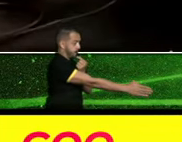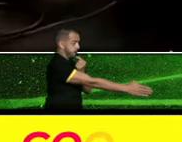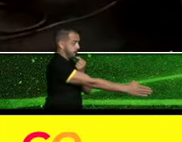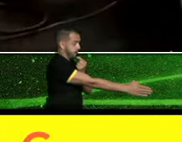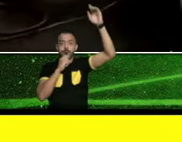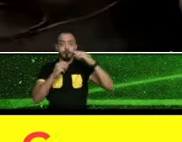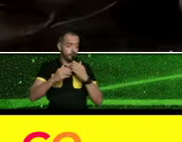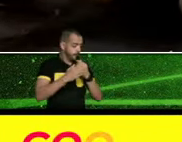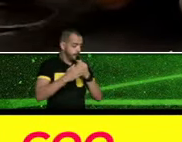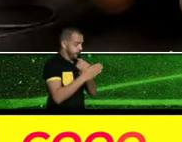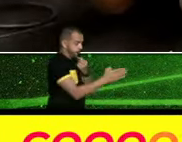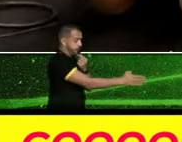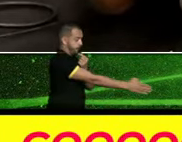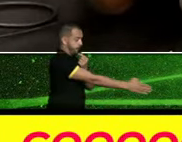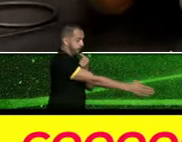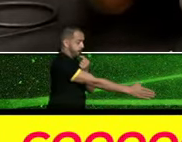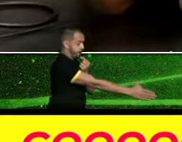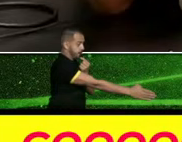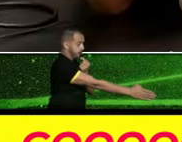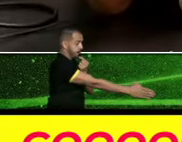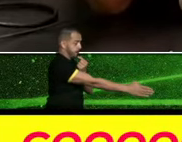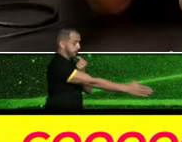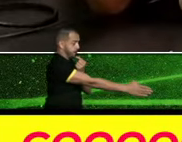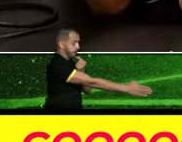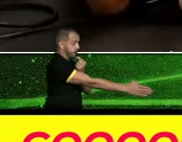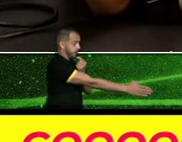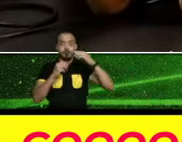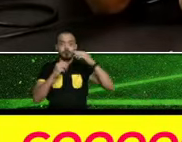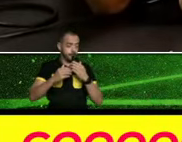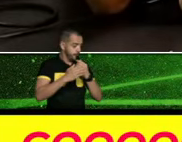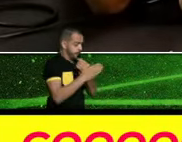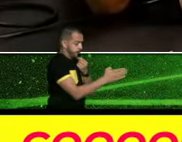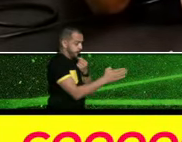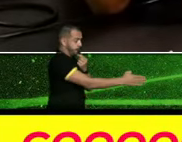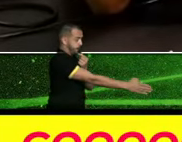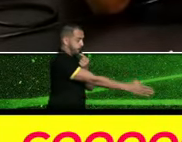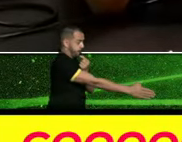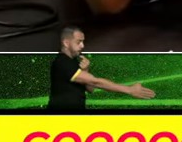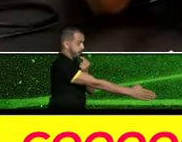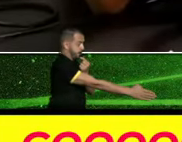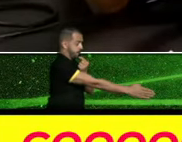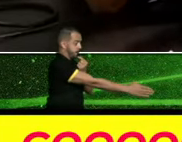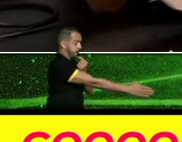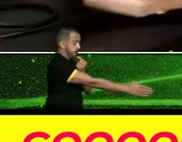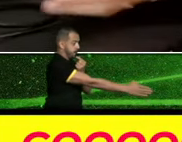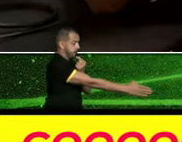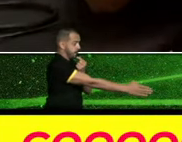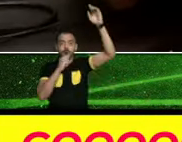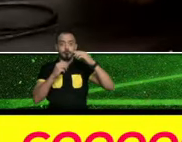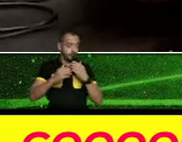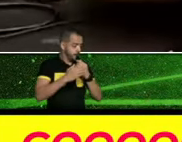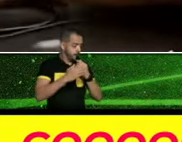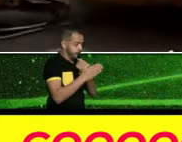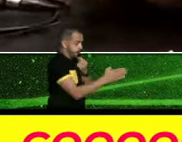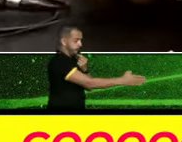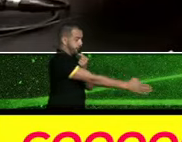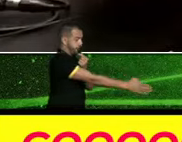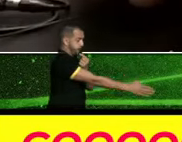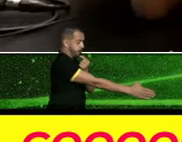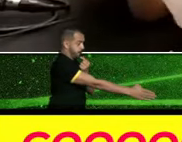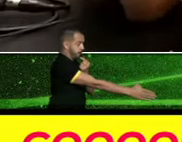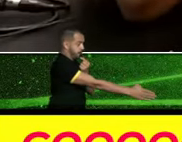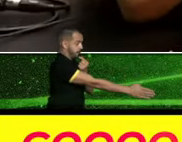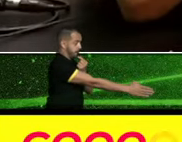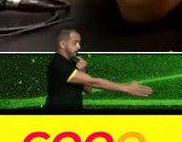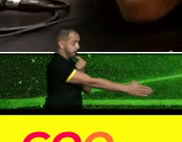recuperou essa bola o passe aí o cruzamento na grande área Vital de cabeça tirou tirou o goleiro do